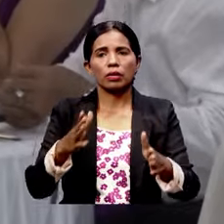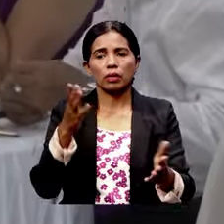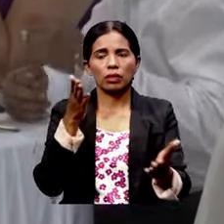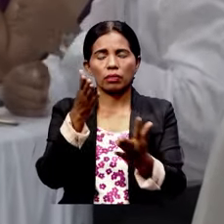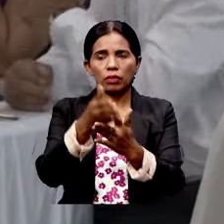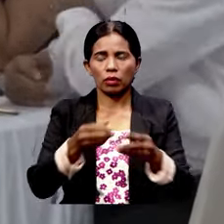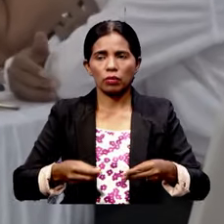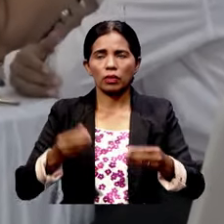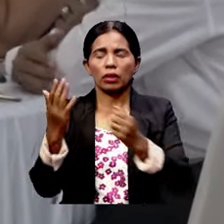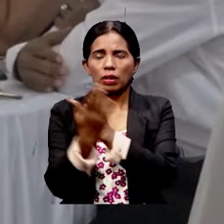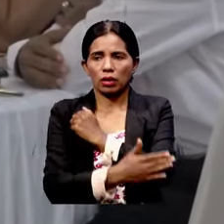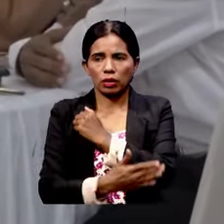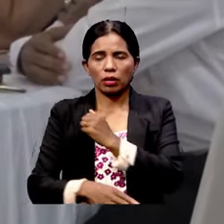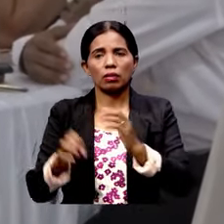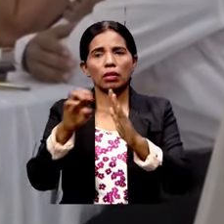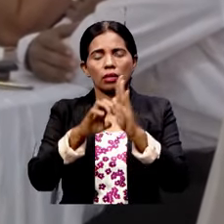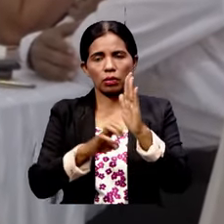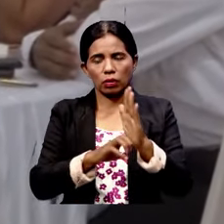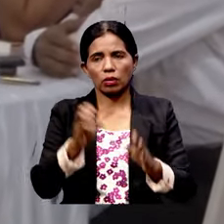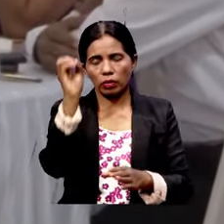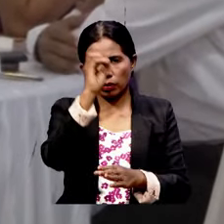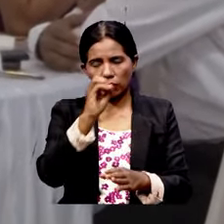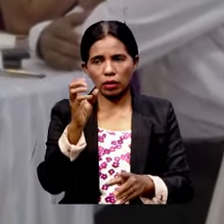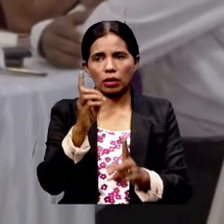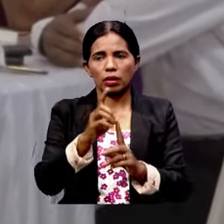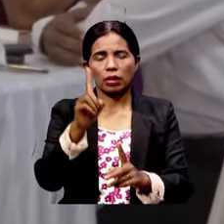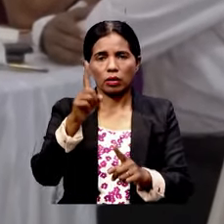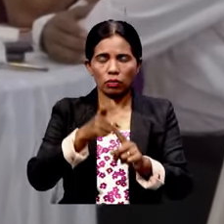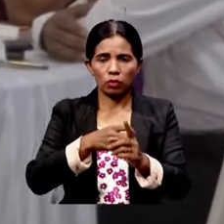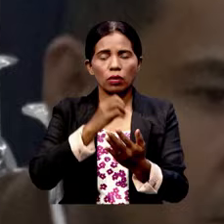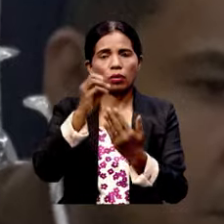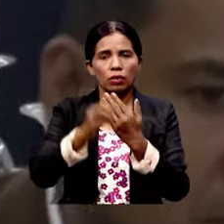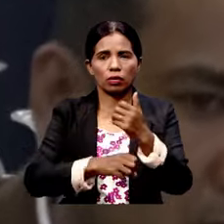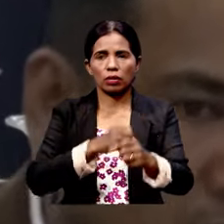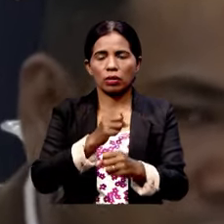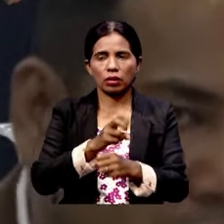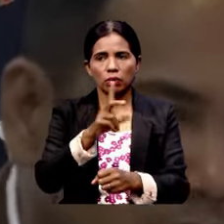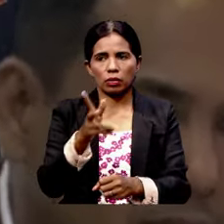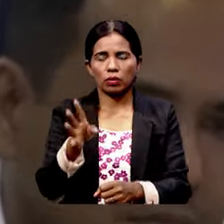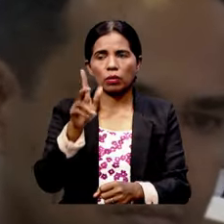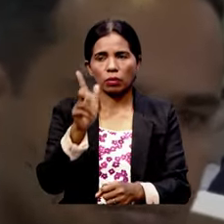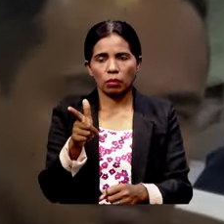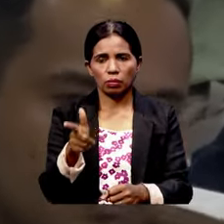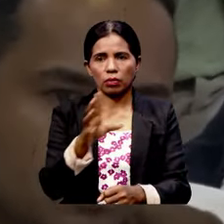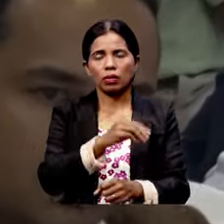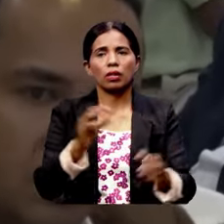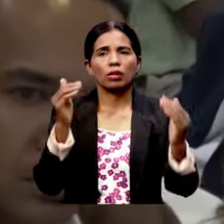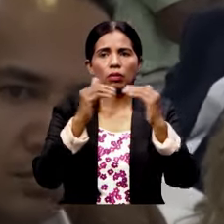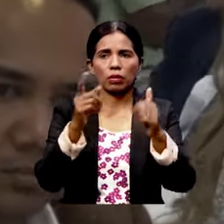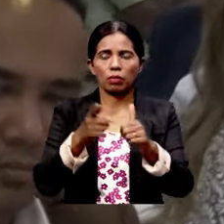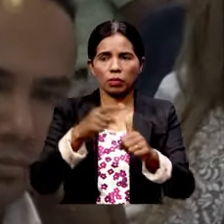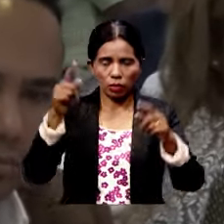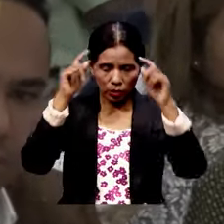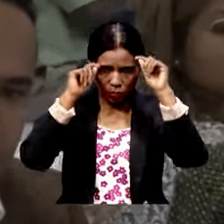país, no Estatuto Observador, e a Loro Nida, fulano de outubro, tinha Rio Rua Rua Nulo, e a Soromuto da Huluk,